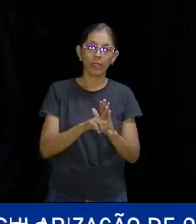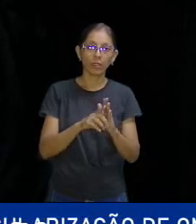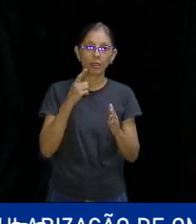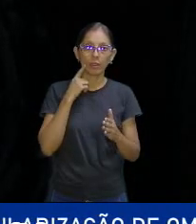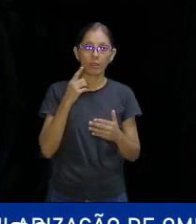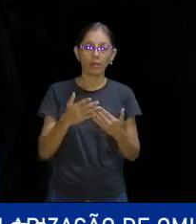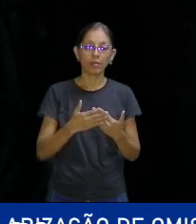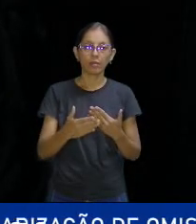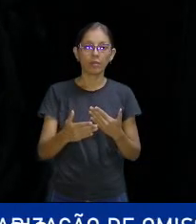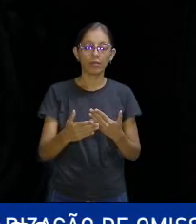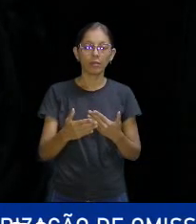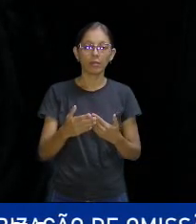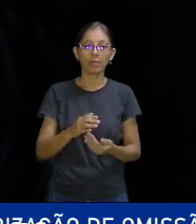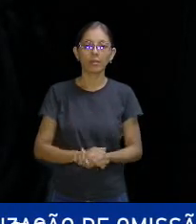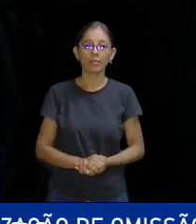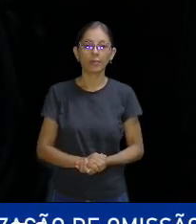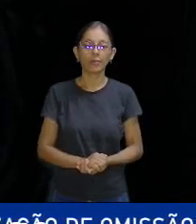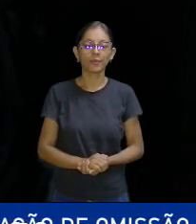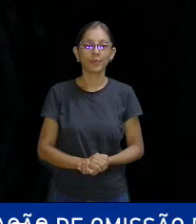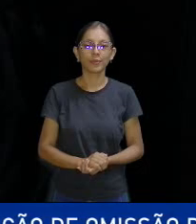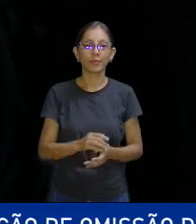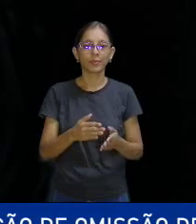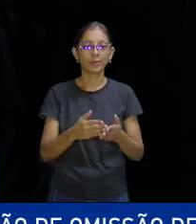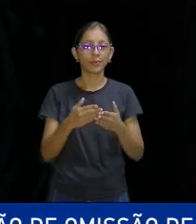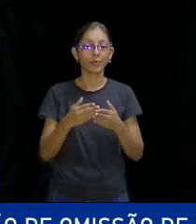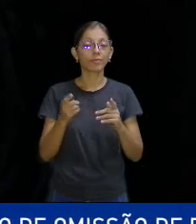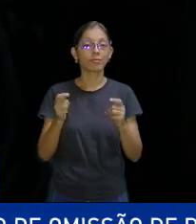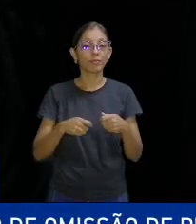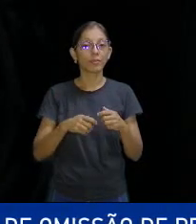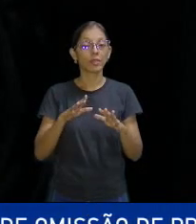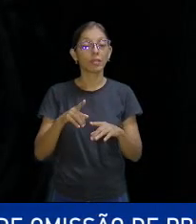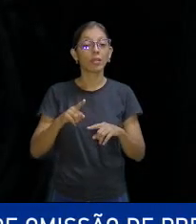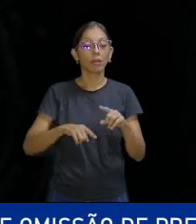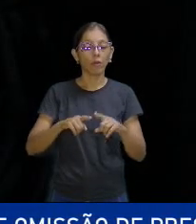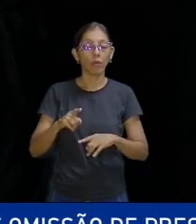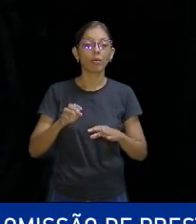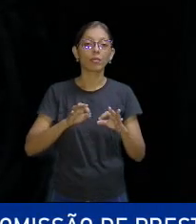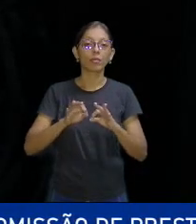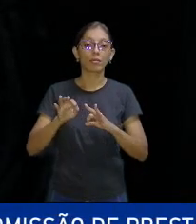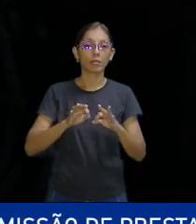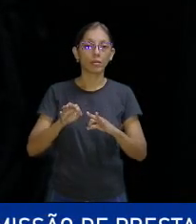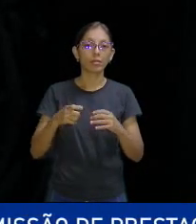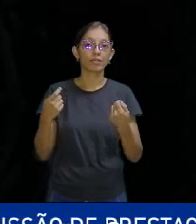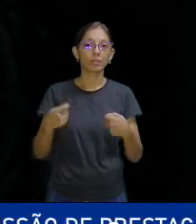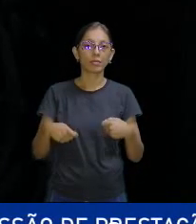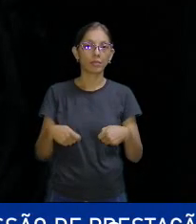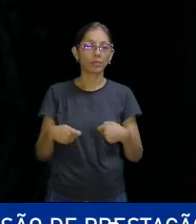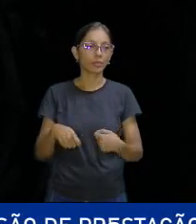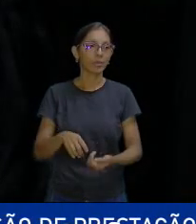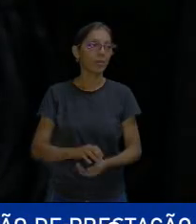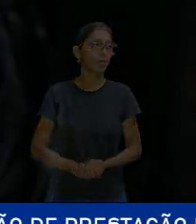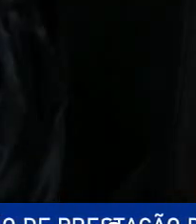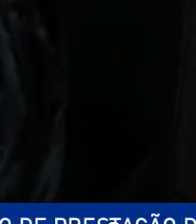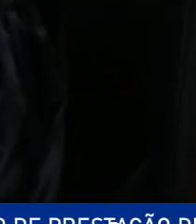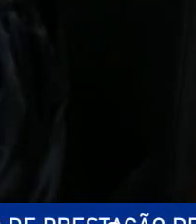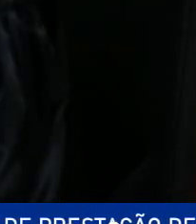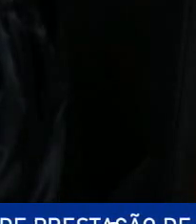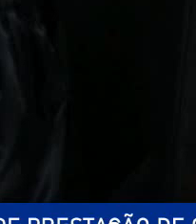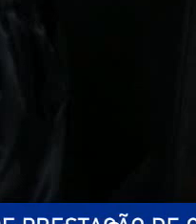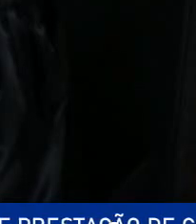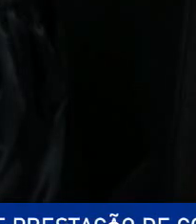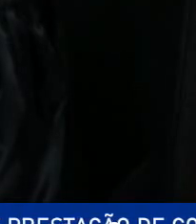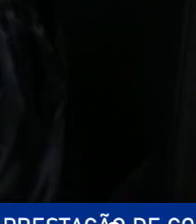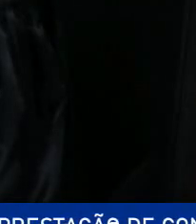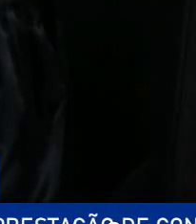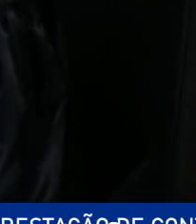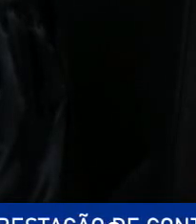omissão, desde que sejam atendidos determinados requisitos formais e materiais. Tal previsão normativa representa um